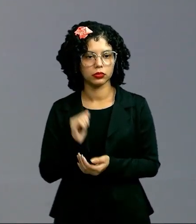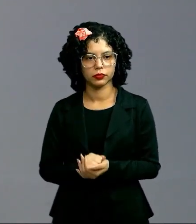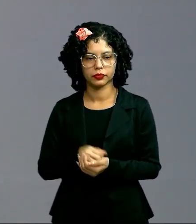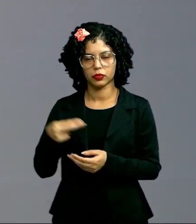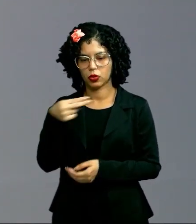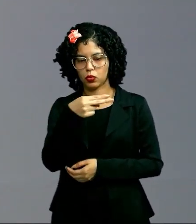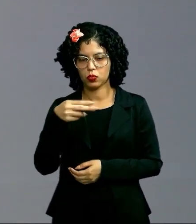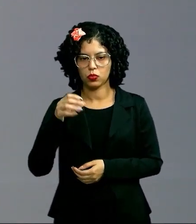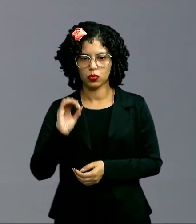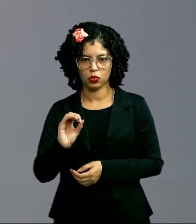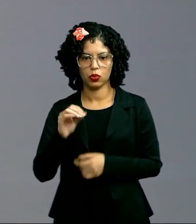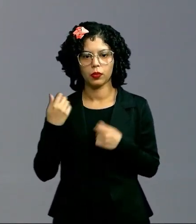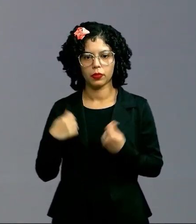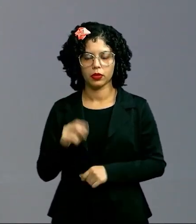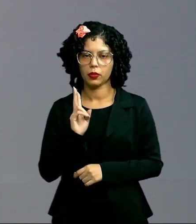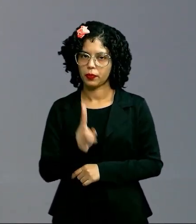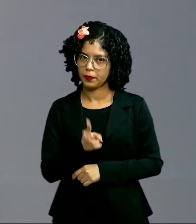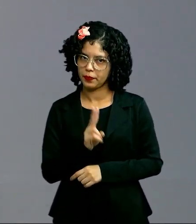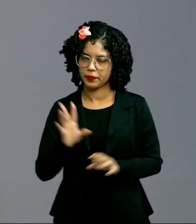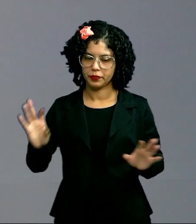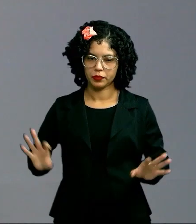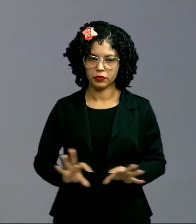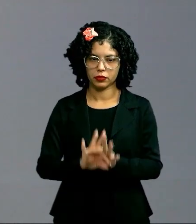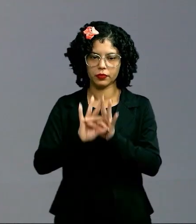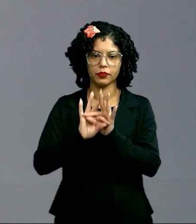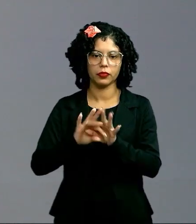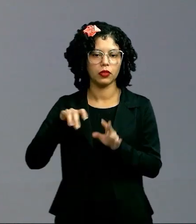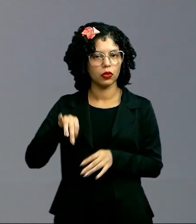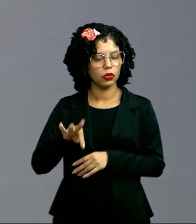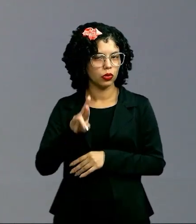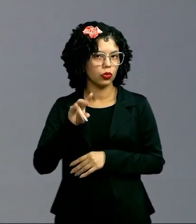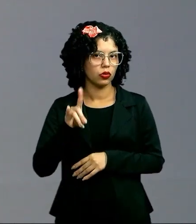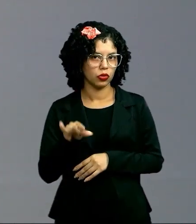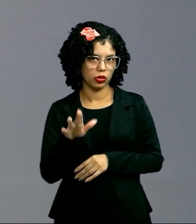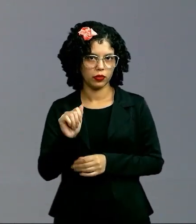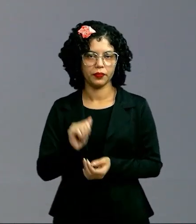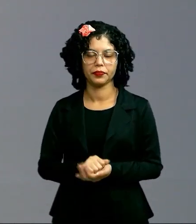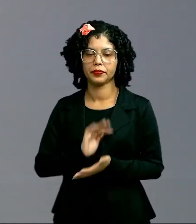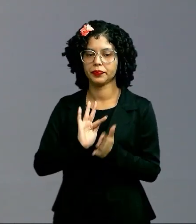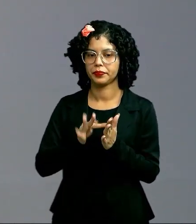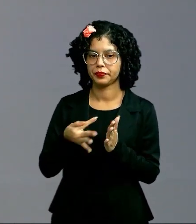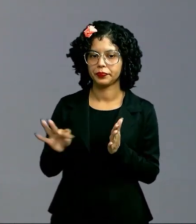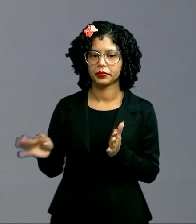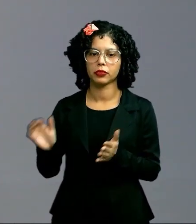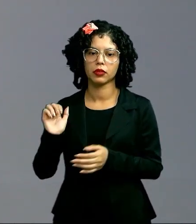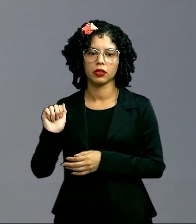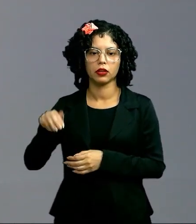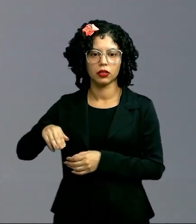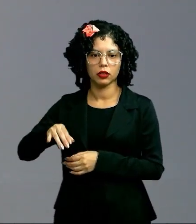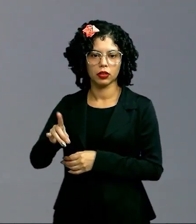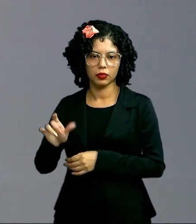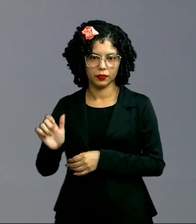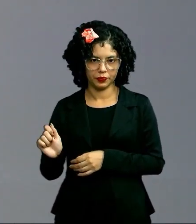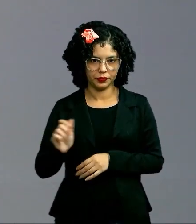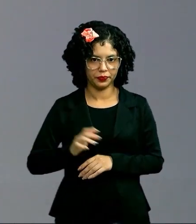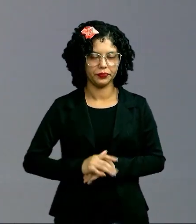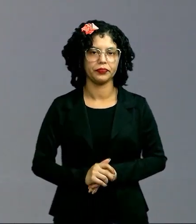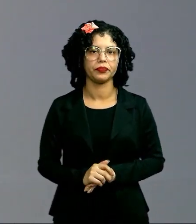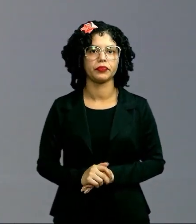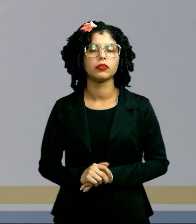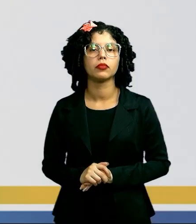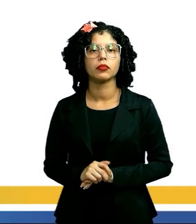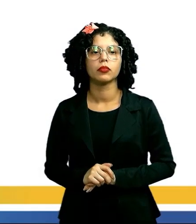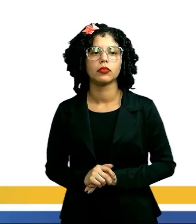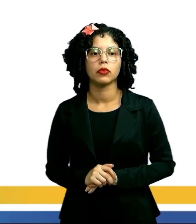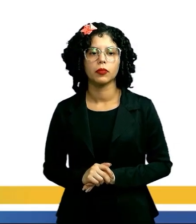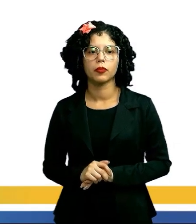deve ser o mesmo carbono que se liga ao nitrogênio, e aí nós temos a função amida, ok? Vamos ver na